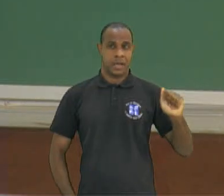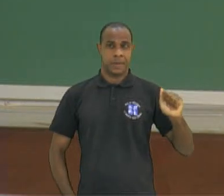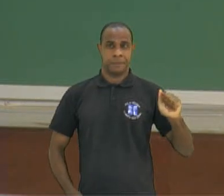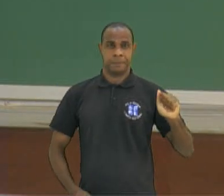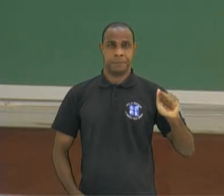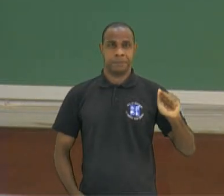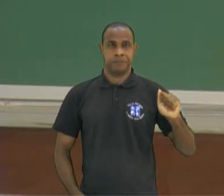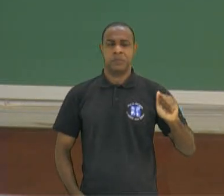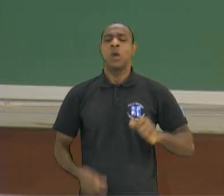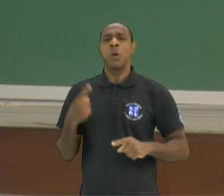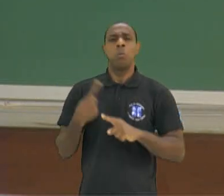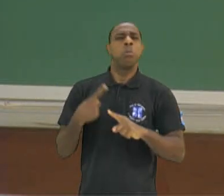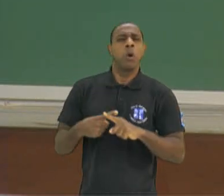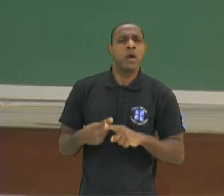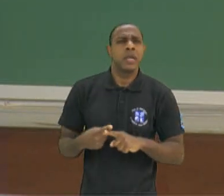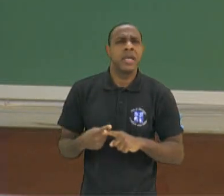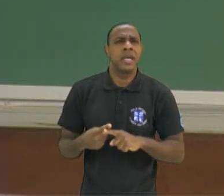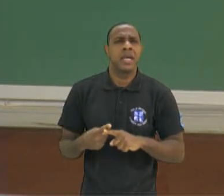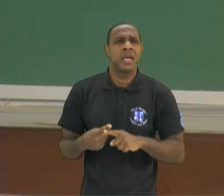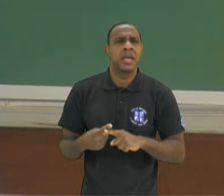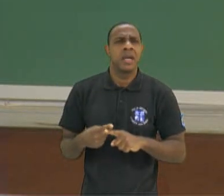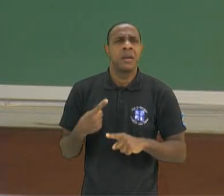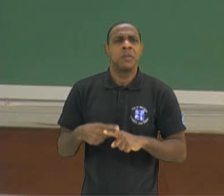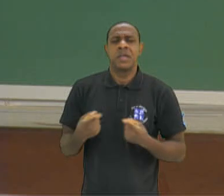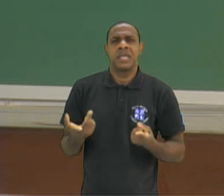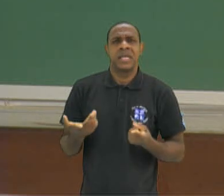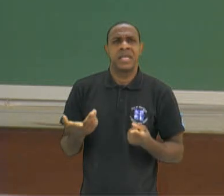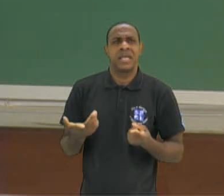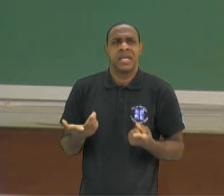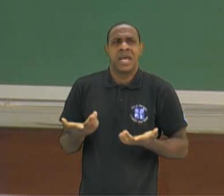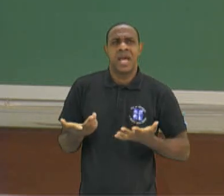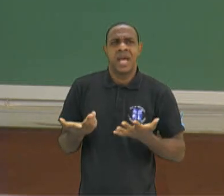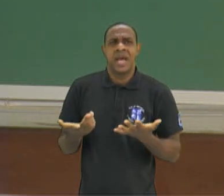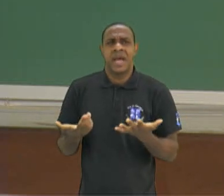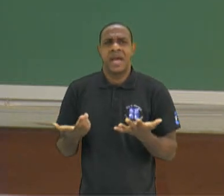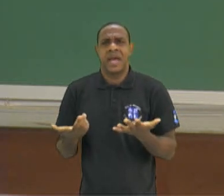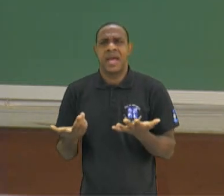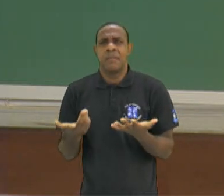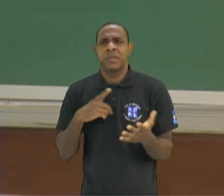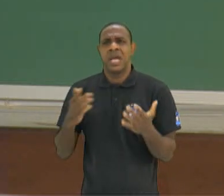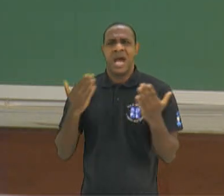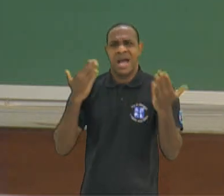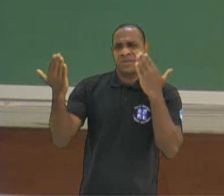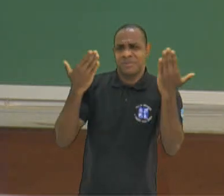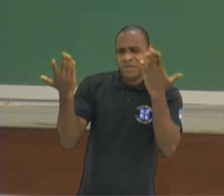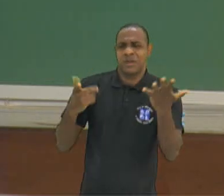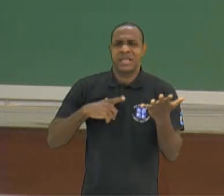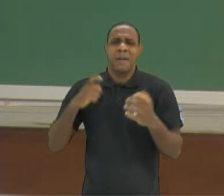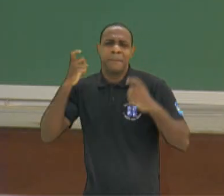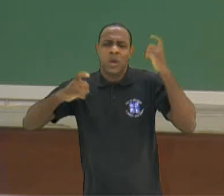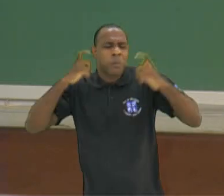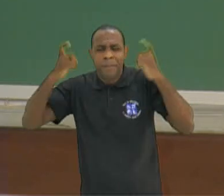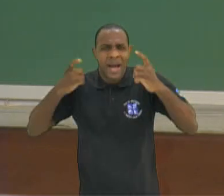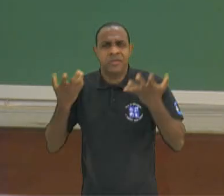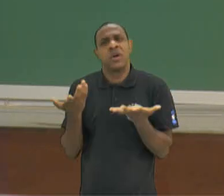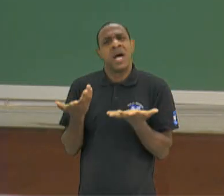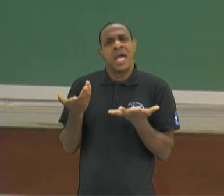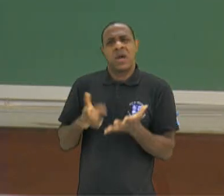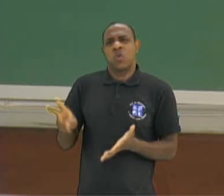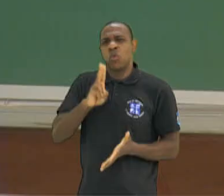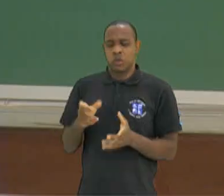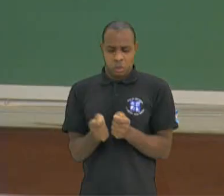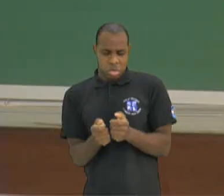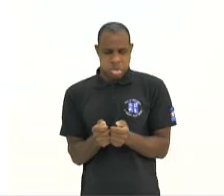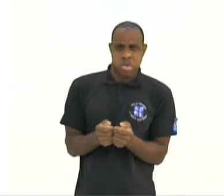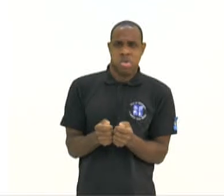video games? Por que os experts estão preocupados sobre o uso excessivo do videogame? Vou dar um tempinho para vocês responderem,